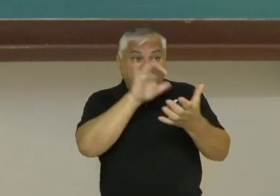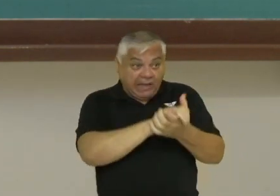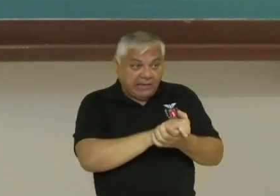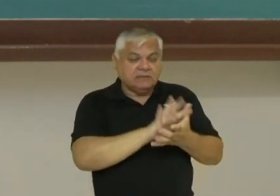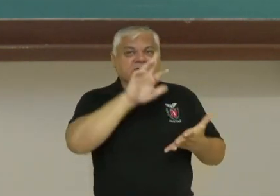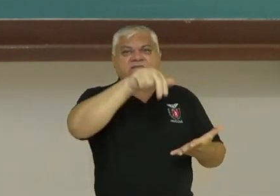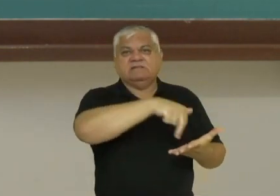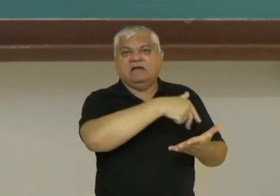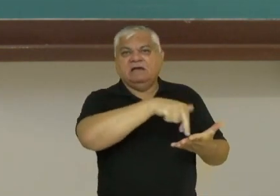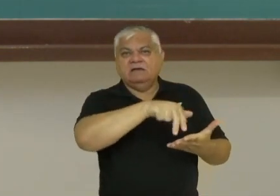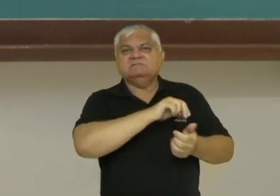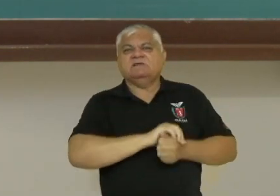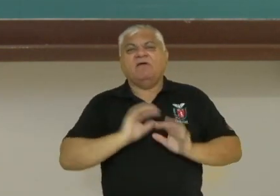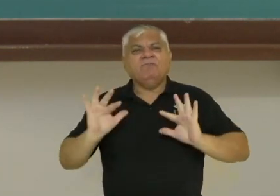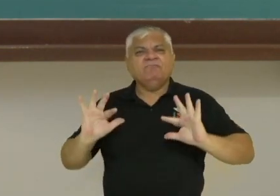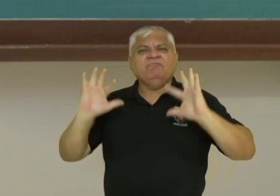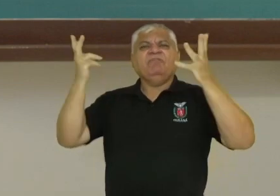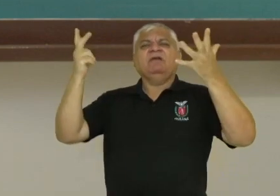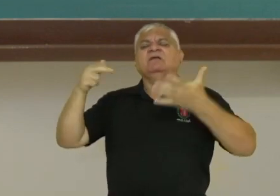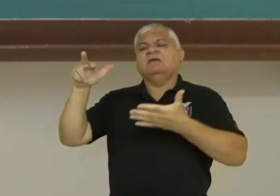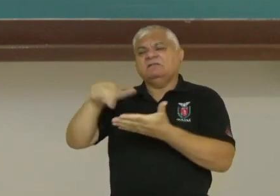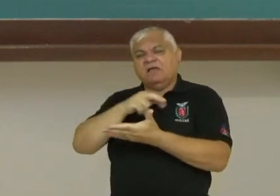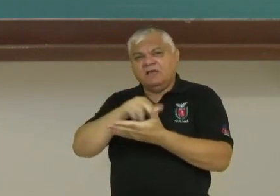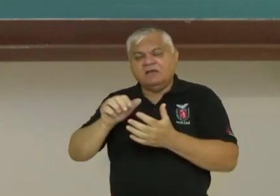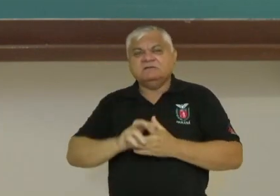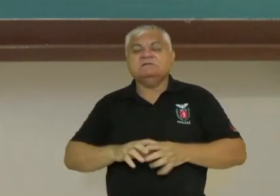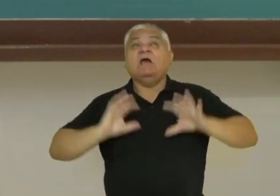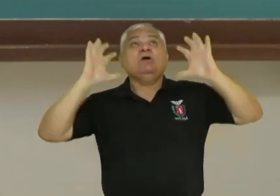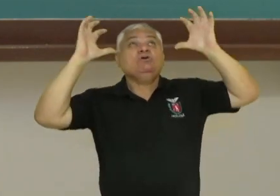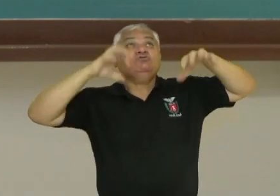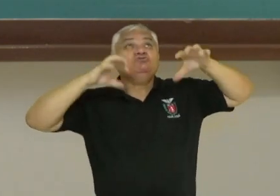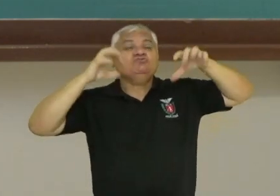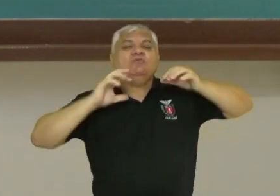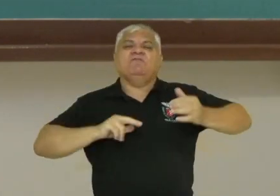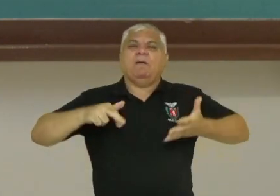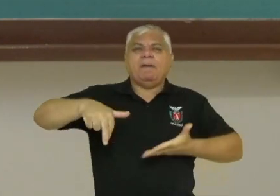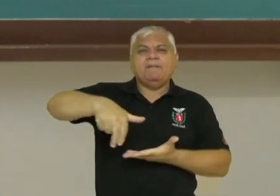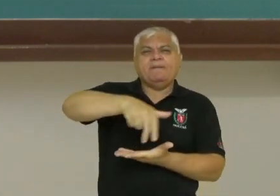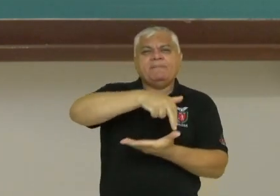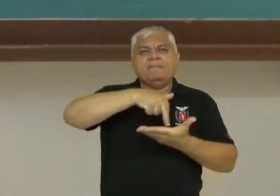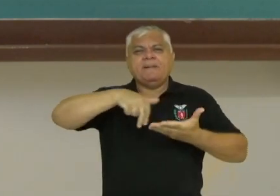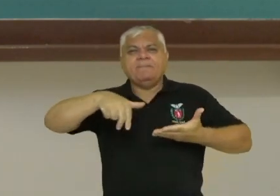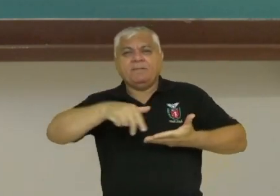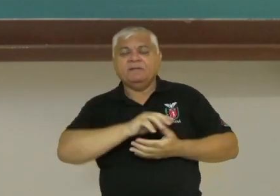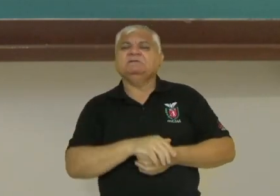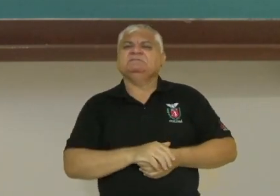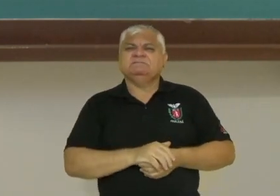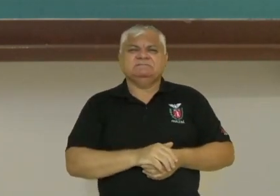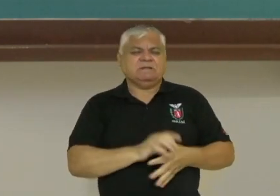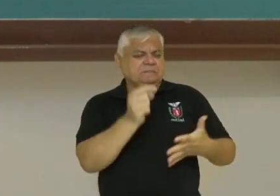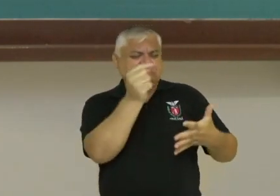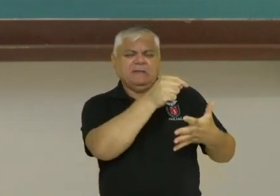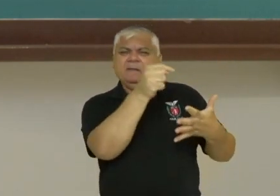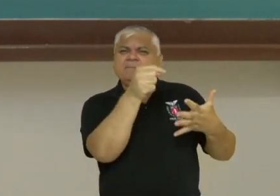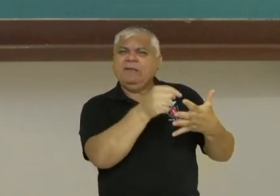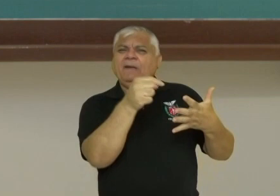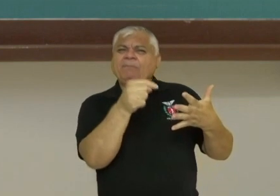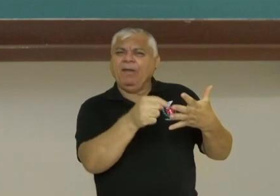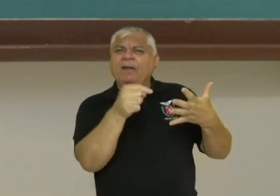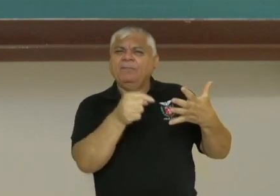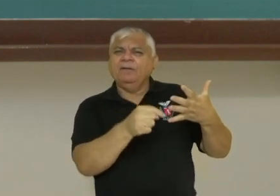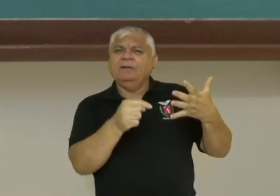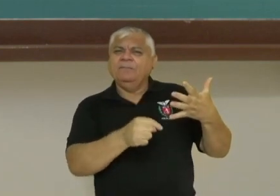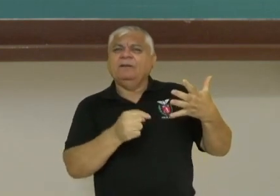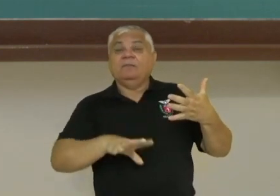festas, dançava para pedir chuvas e para agradecer quando essas chuvas vinham. Então todos os momentos da vida